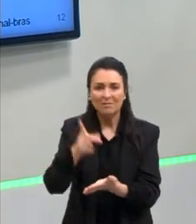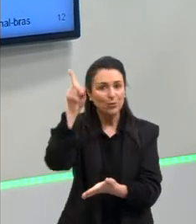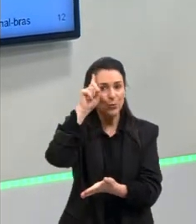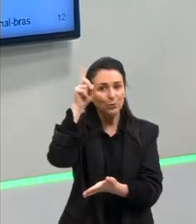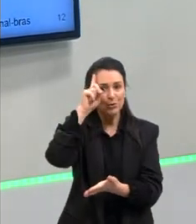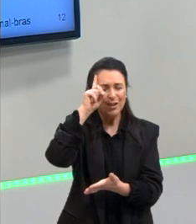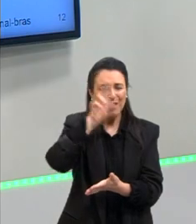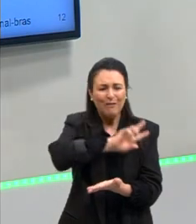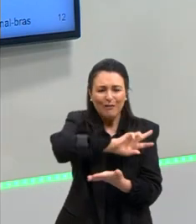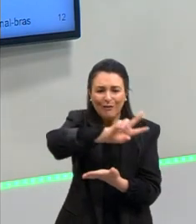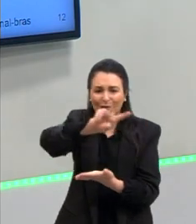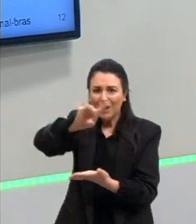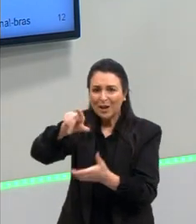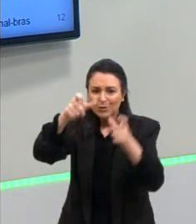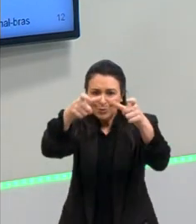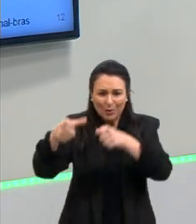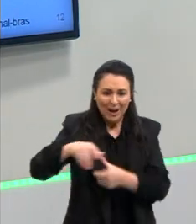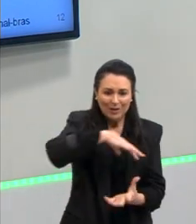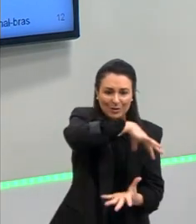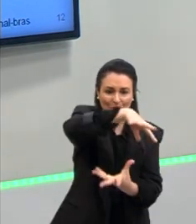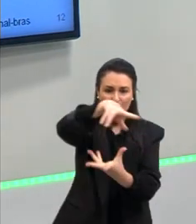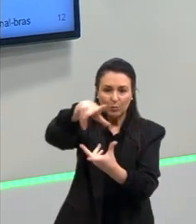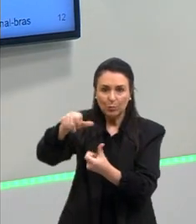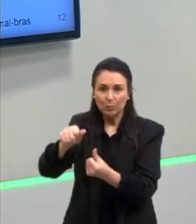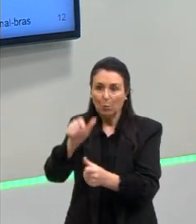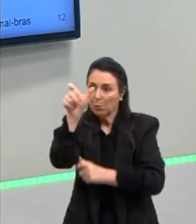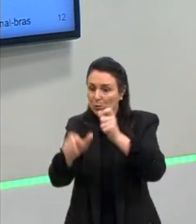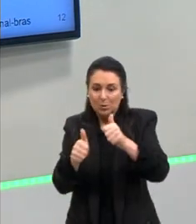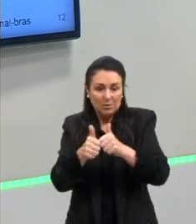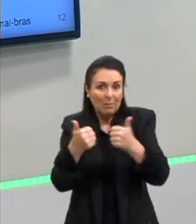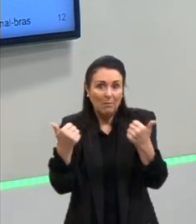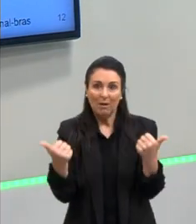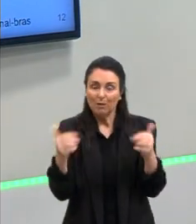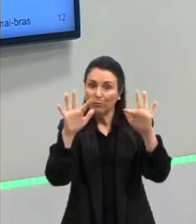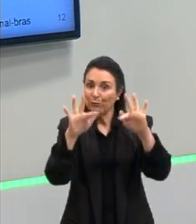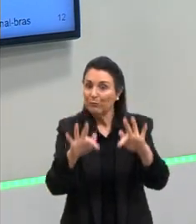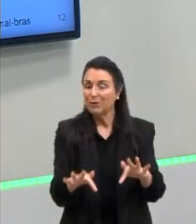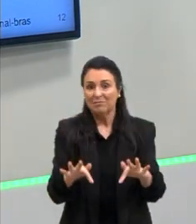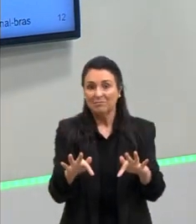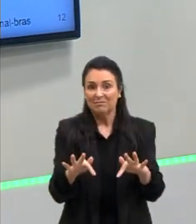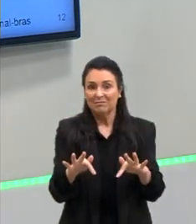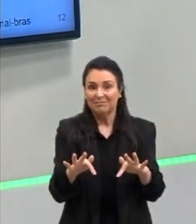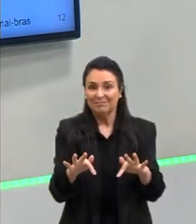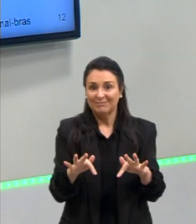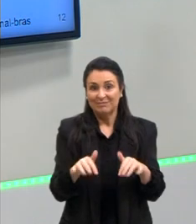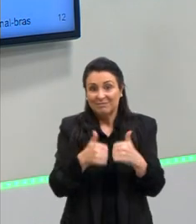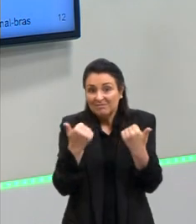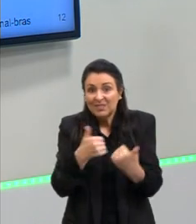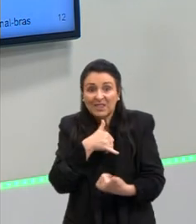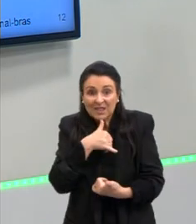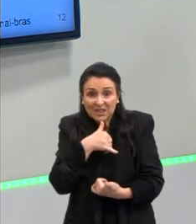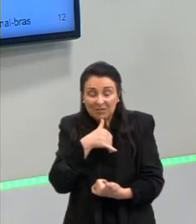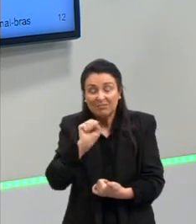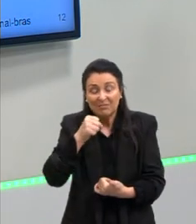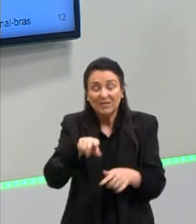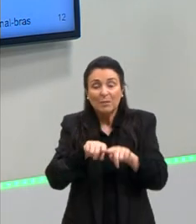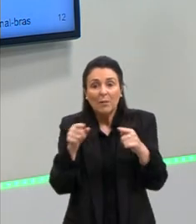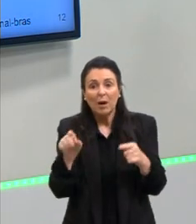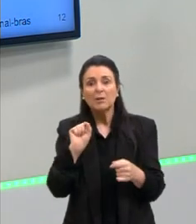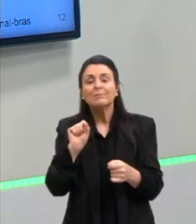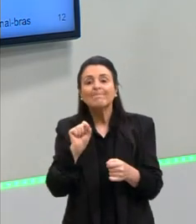todos os lugares do mundo vai ter alguém que vai ter um término de relacionamento é triste é mais vai continuar acontecendo não é porque a gente não quer né